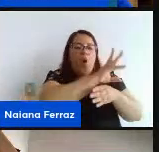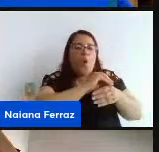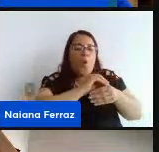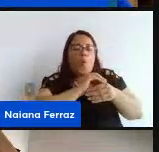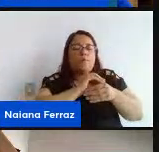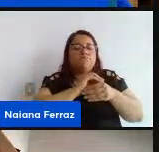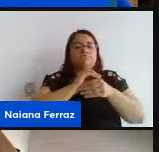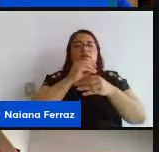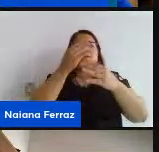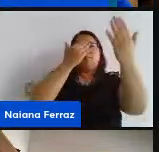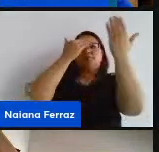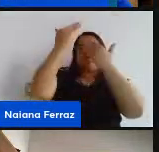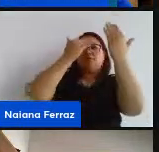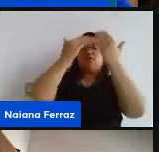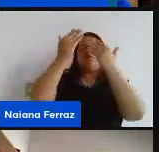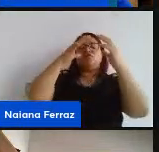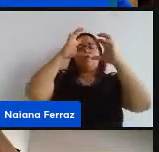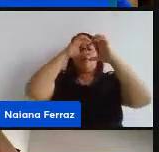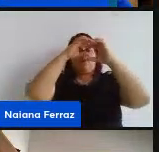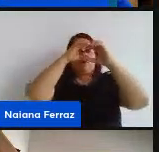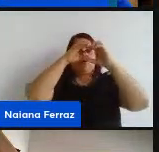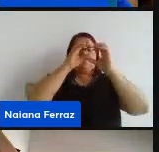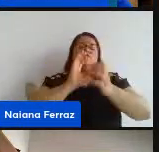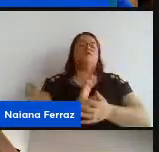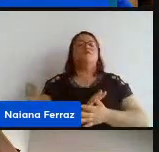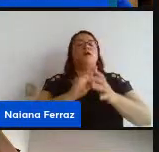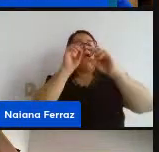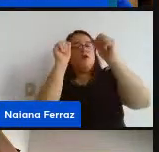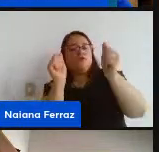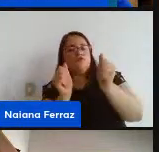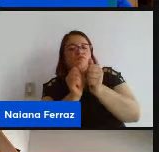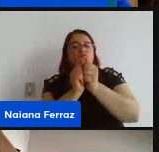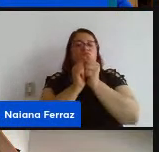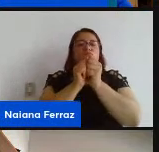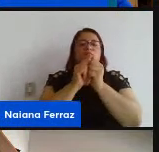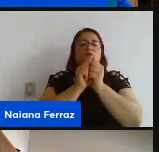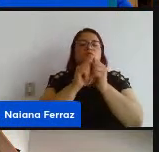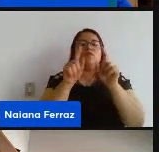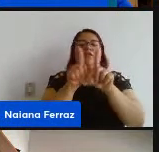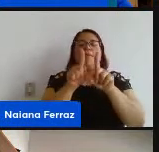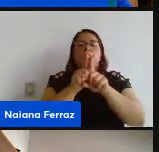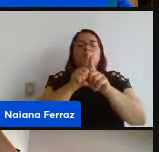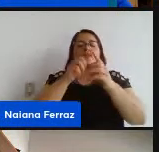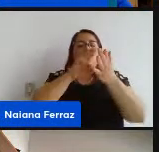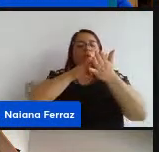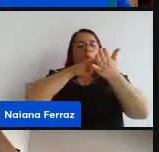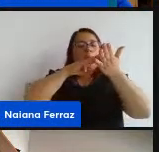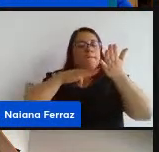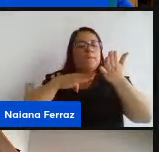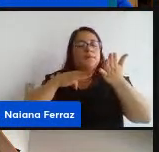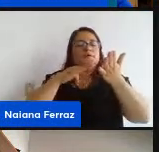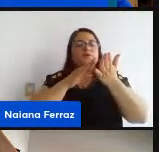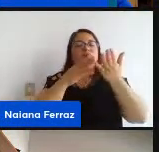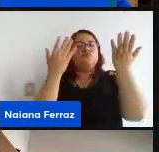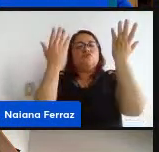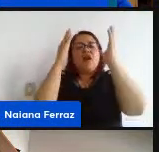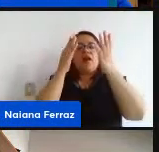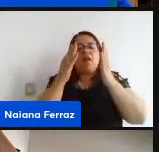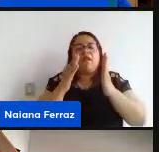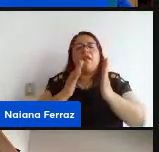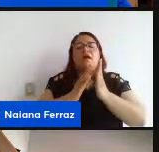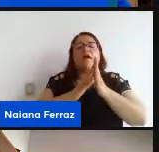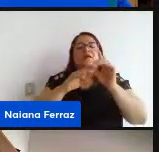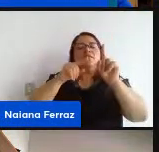da psicologia cognitiva, né? Juntamente com alguns métodos de análise estatística, que aí que vem de ciências em